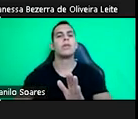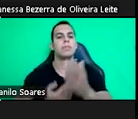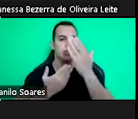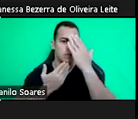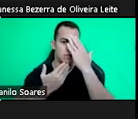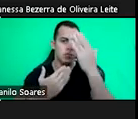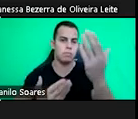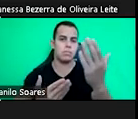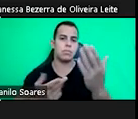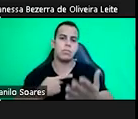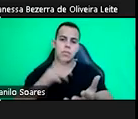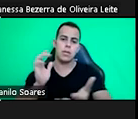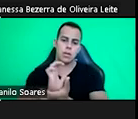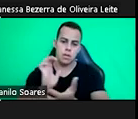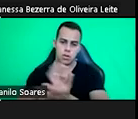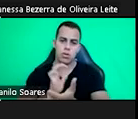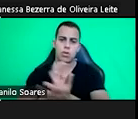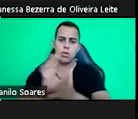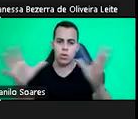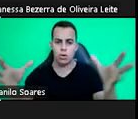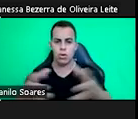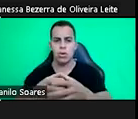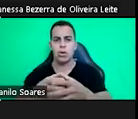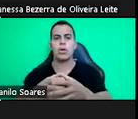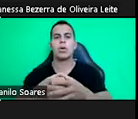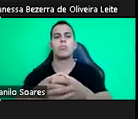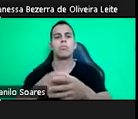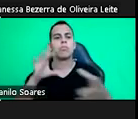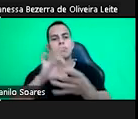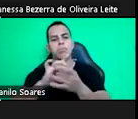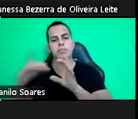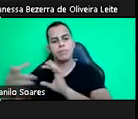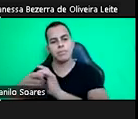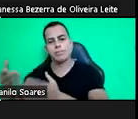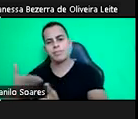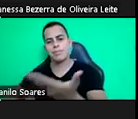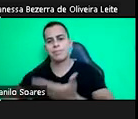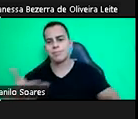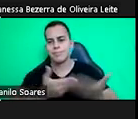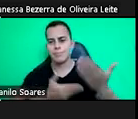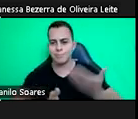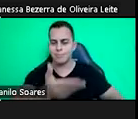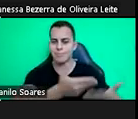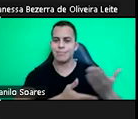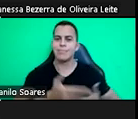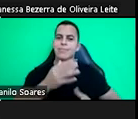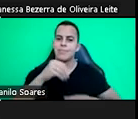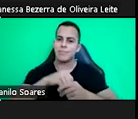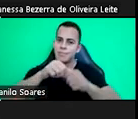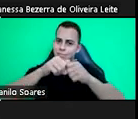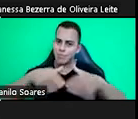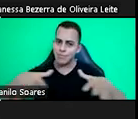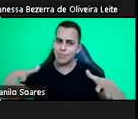o meu grupo e toda a conexão que a gente tem com dentro da rede, né,